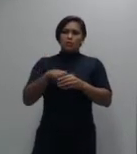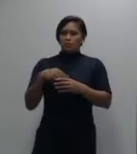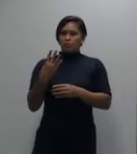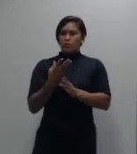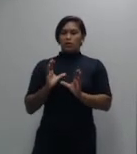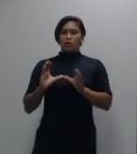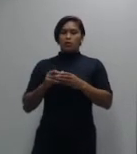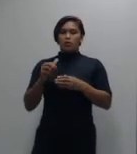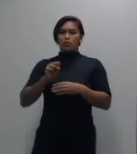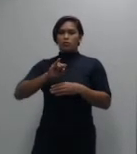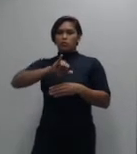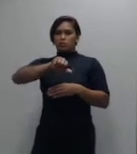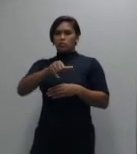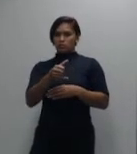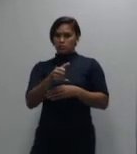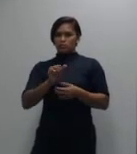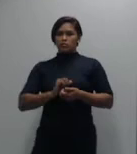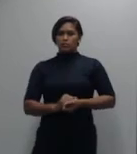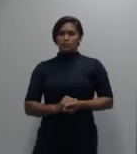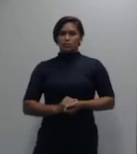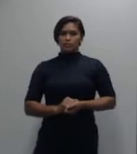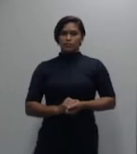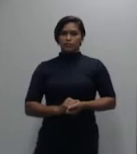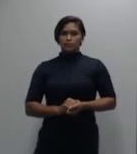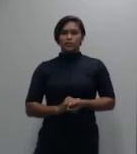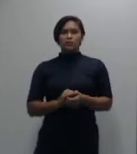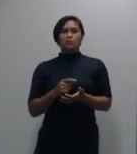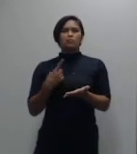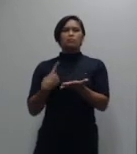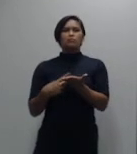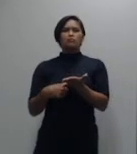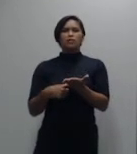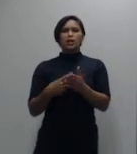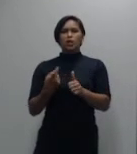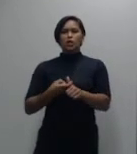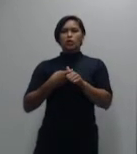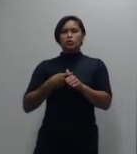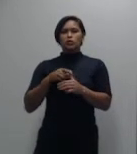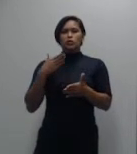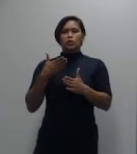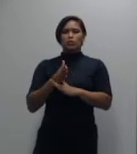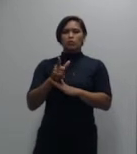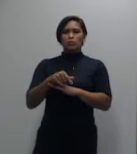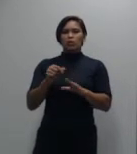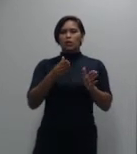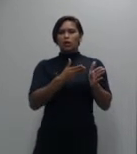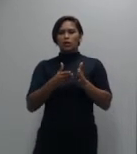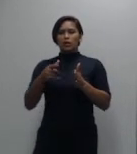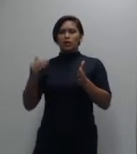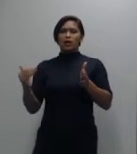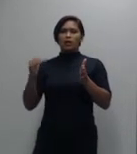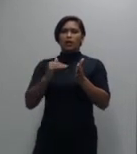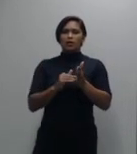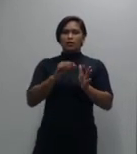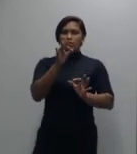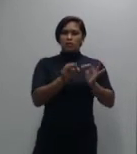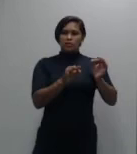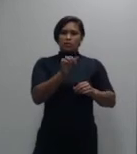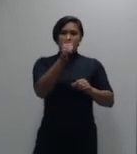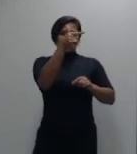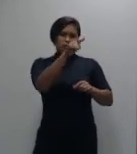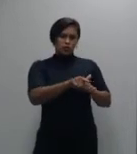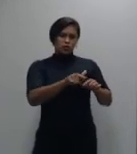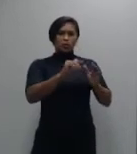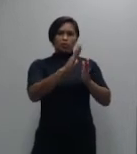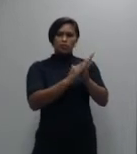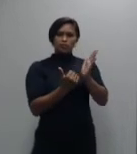pela igreja quarta turma de até 6 horas para se determinar a suspensão do cumprimento pelos olhos até o rei julgamento dos embargos de declaração